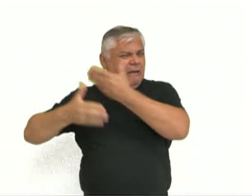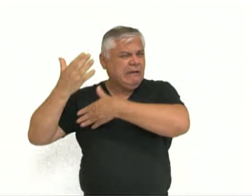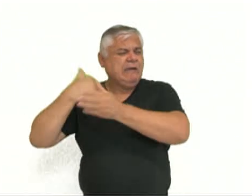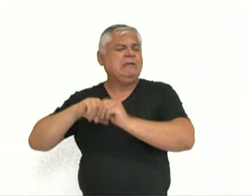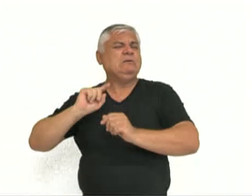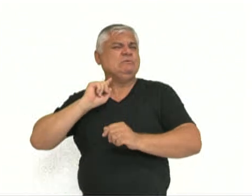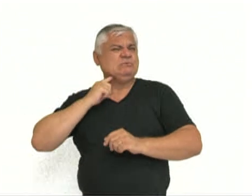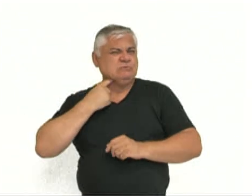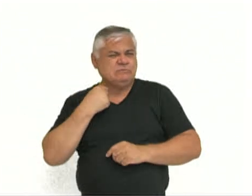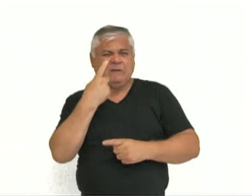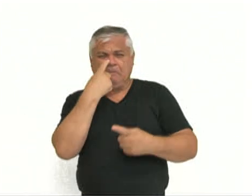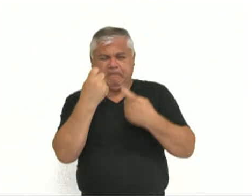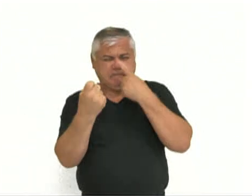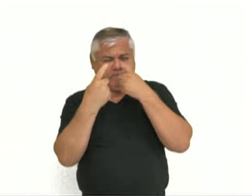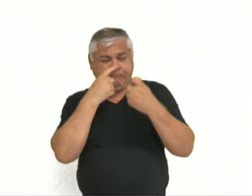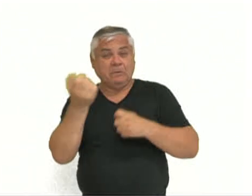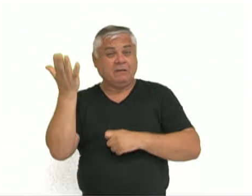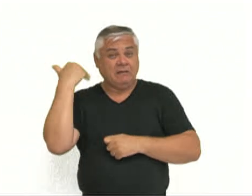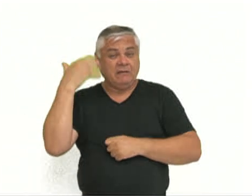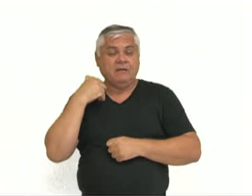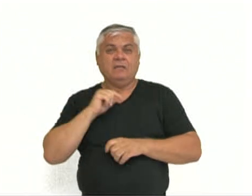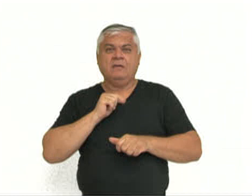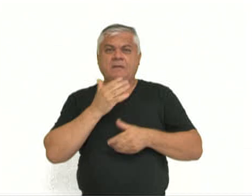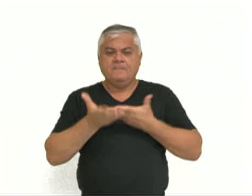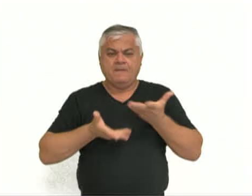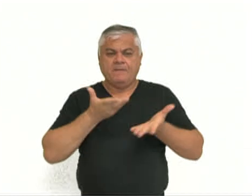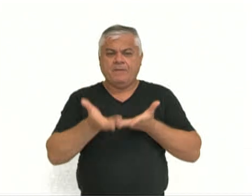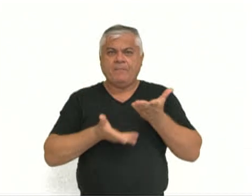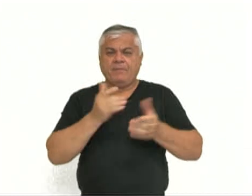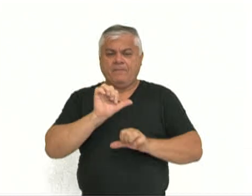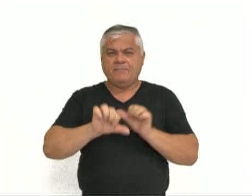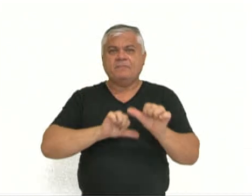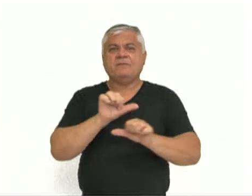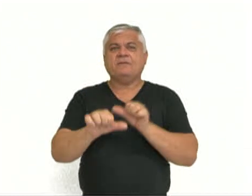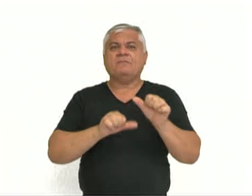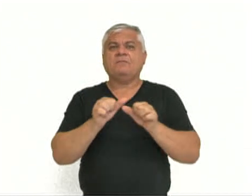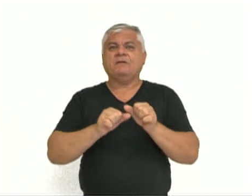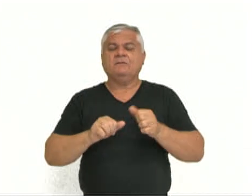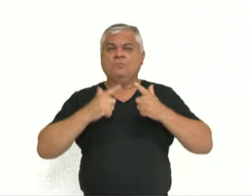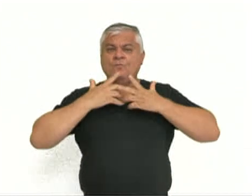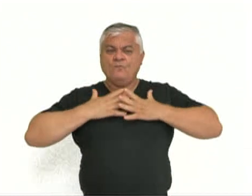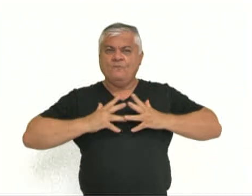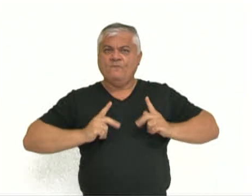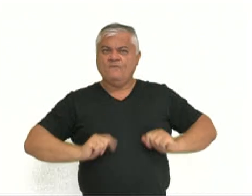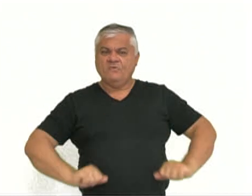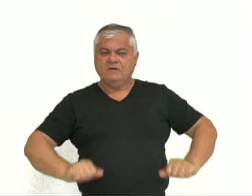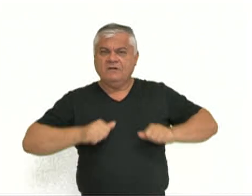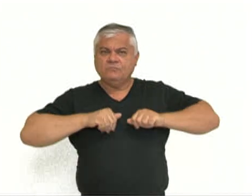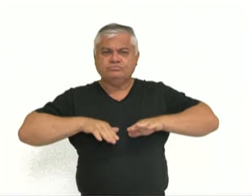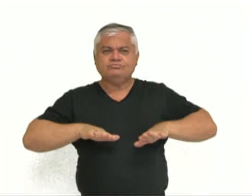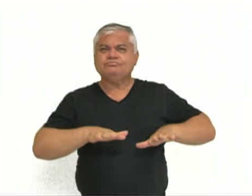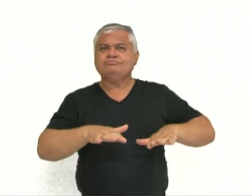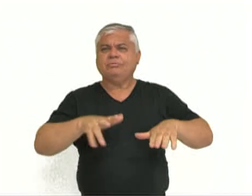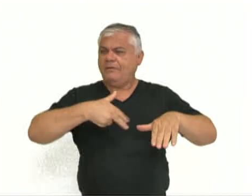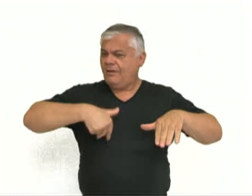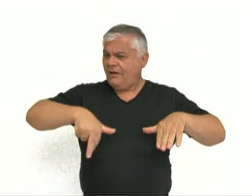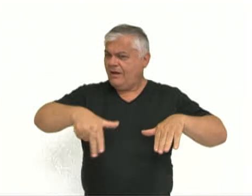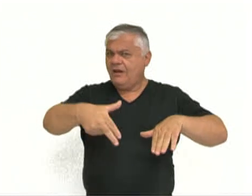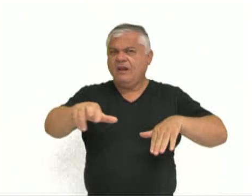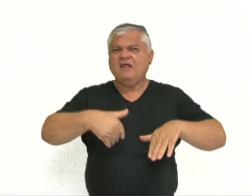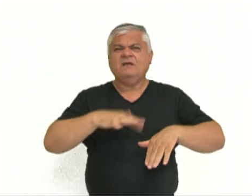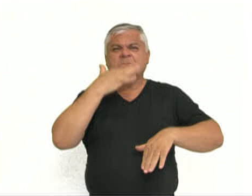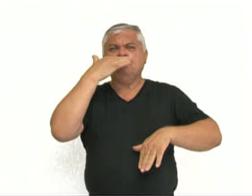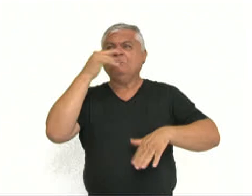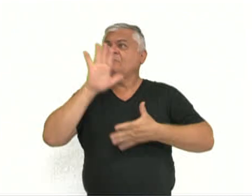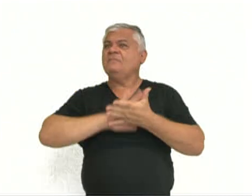despoluizado. Aqui era um rio poluído, mas ele está despoluizado. Hoje ele serve de cartão postal, as pessoas andam ali. Quer dizer, não tem